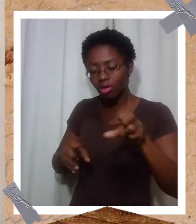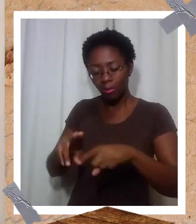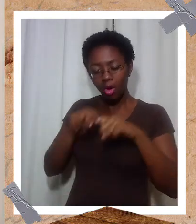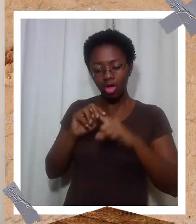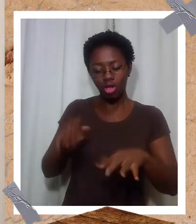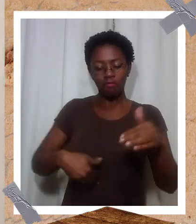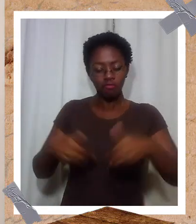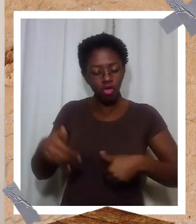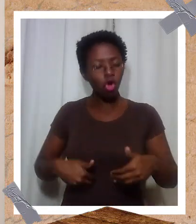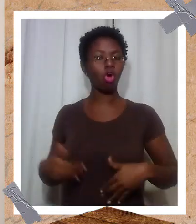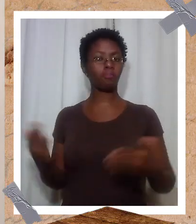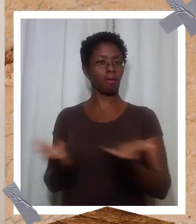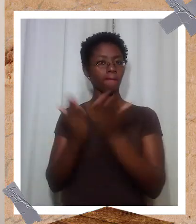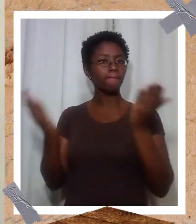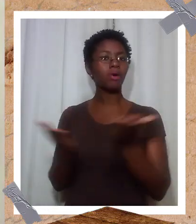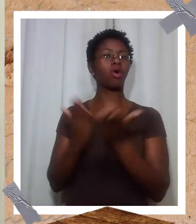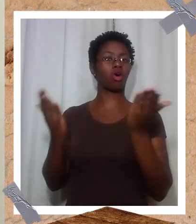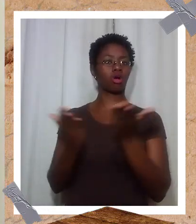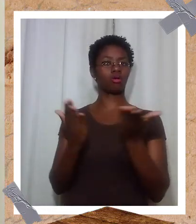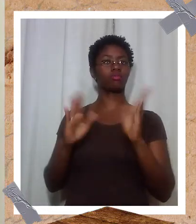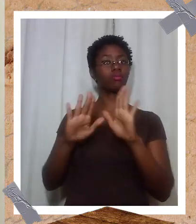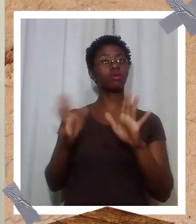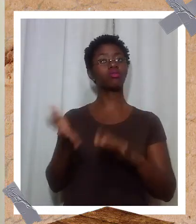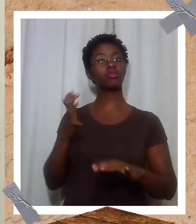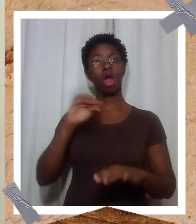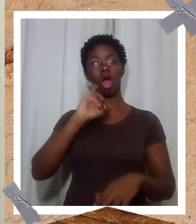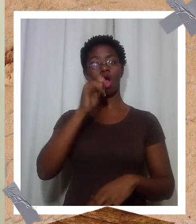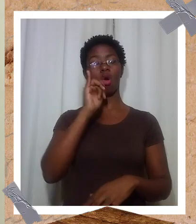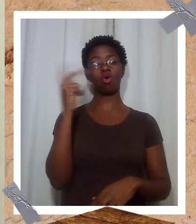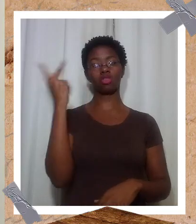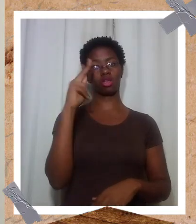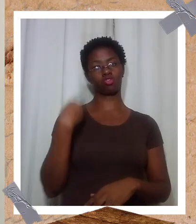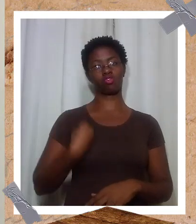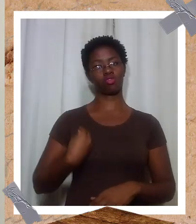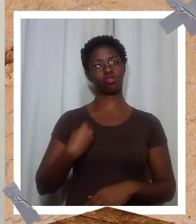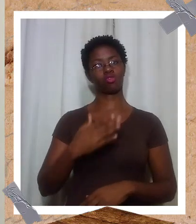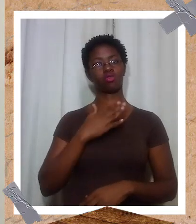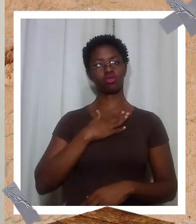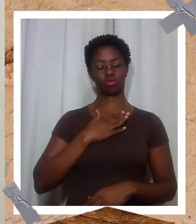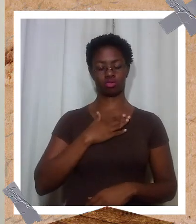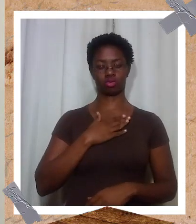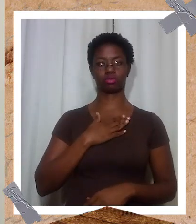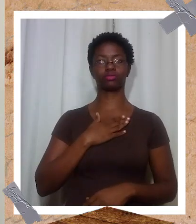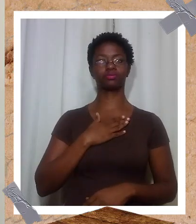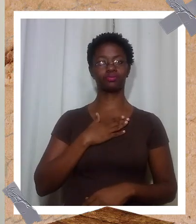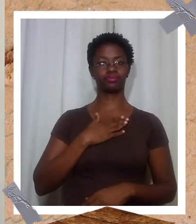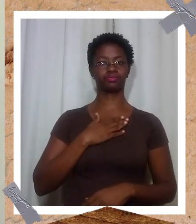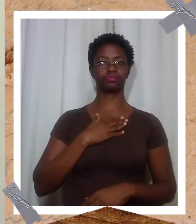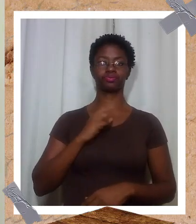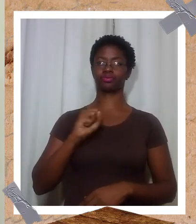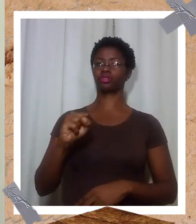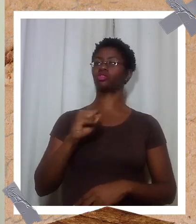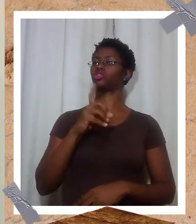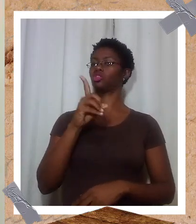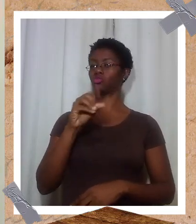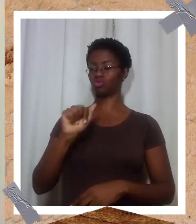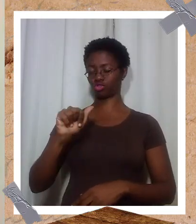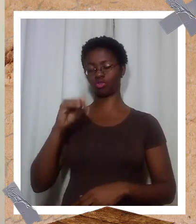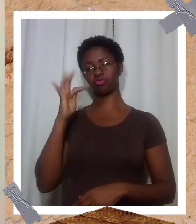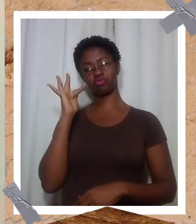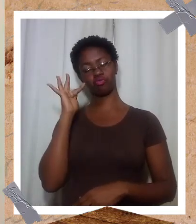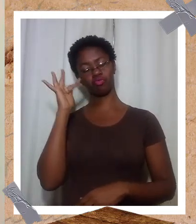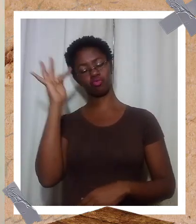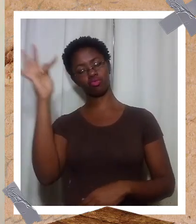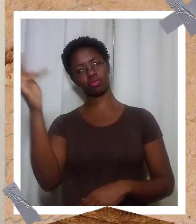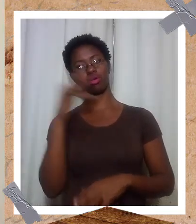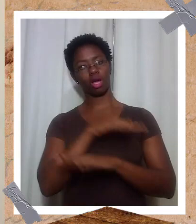sei lá, eu não pensei muito. Eu falei, cara, eu quero contar a minha história, pelo menos se um dia tudo isso passar, eu vou ter o direito